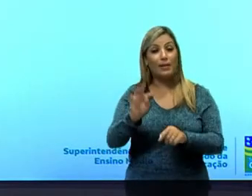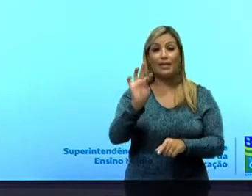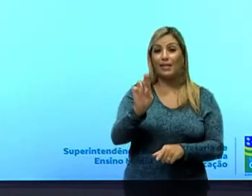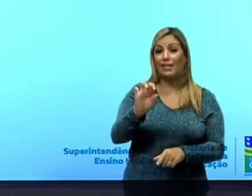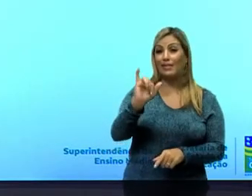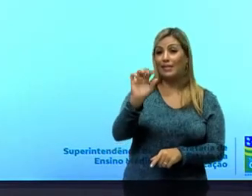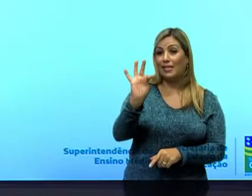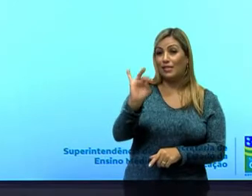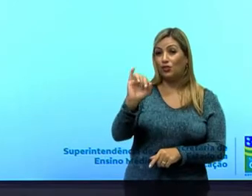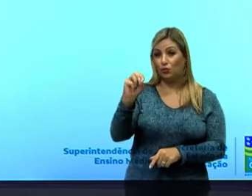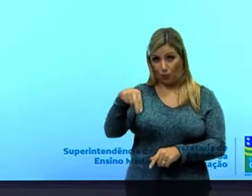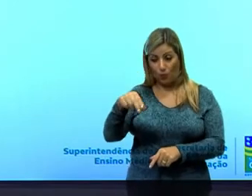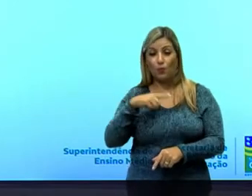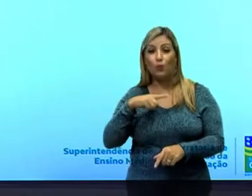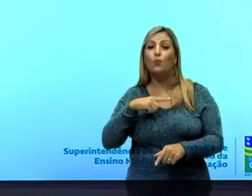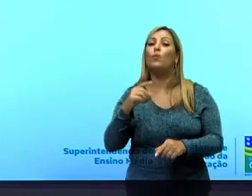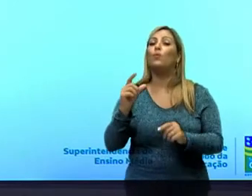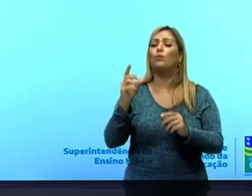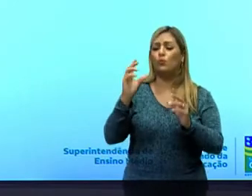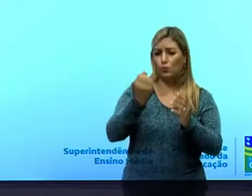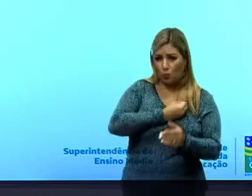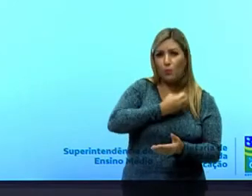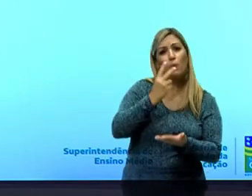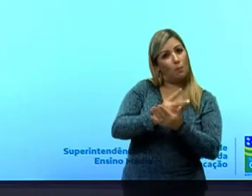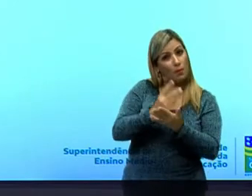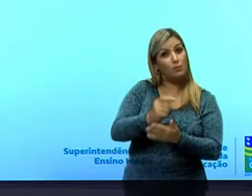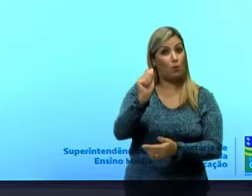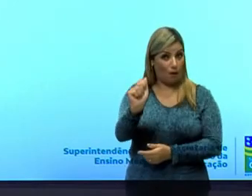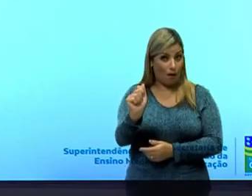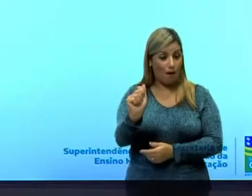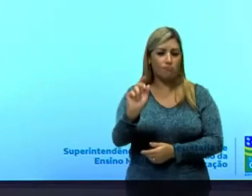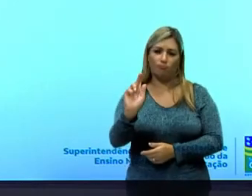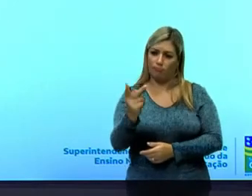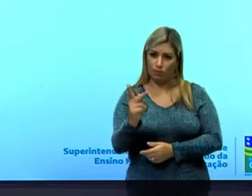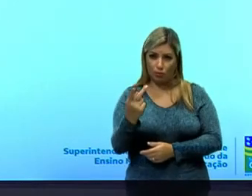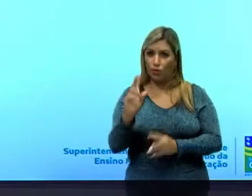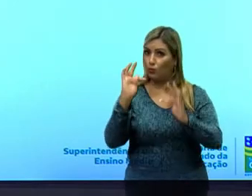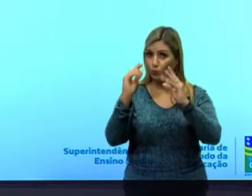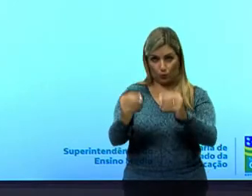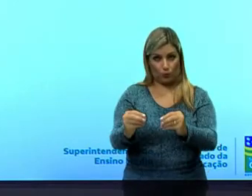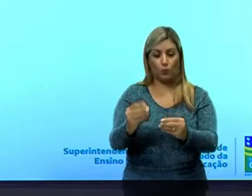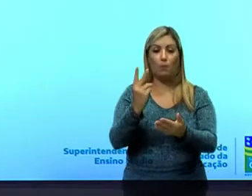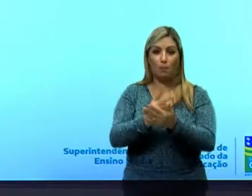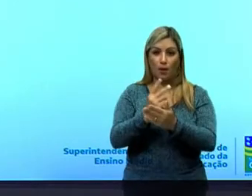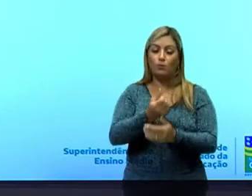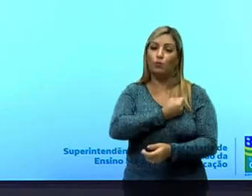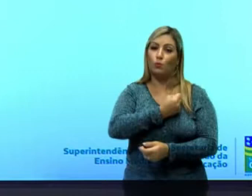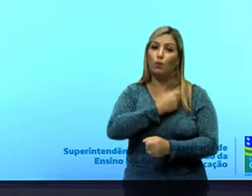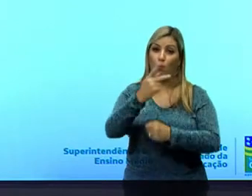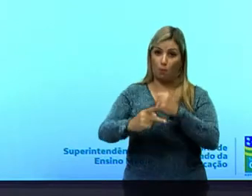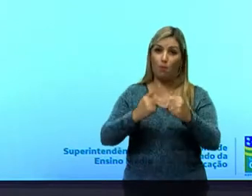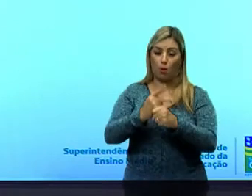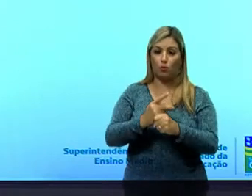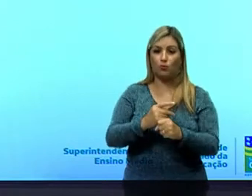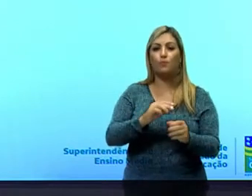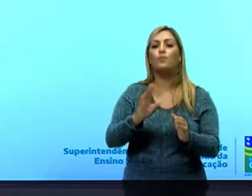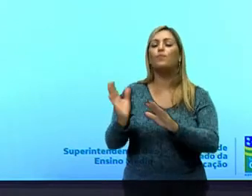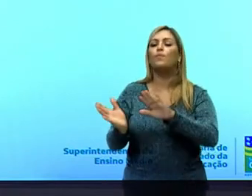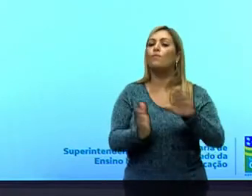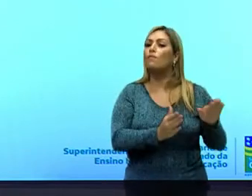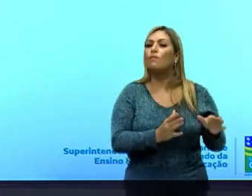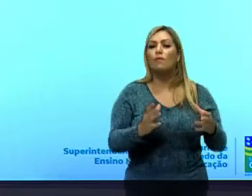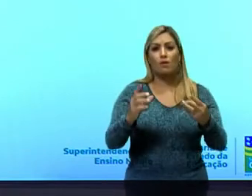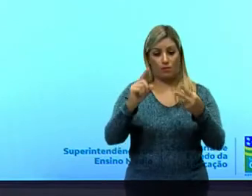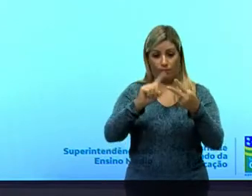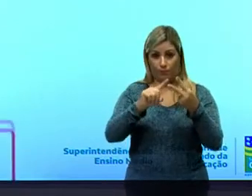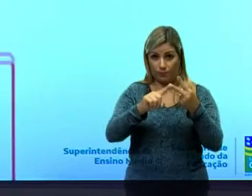trítio aonde eu tenho três de número de março todos estão hidrogênios possui o mesmo número de prótons o próximo é o isóbaros o que